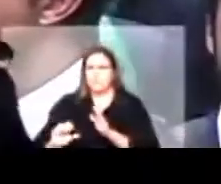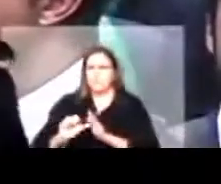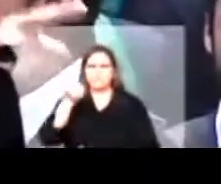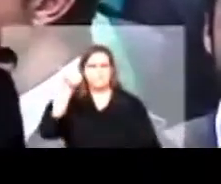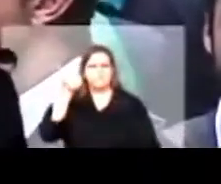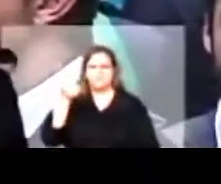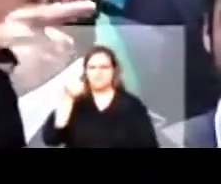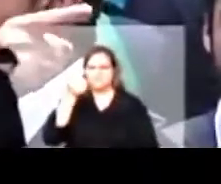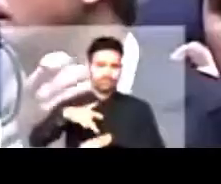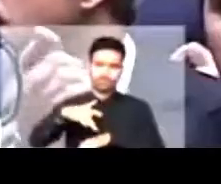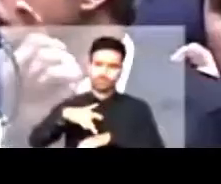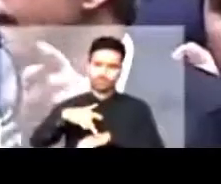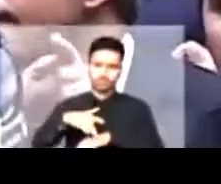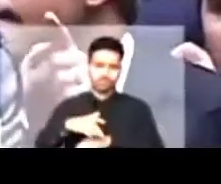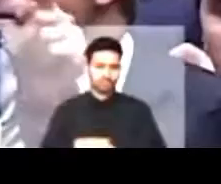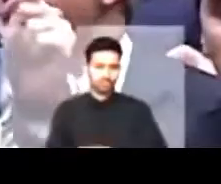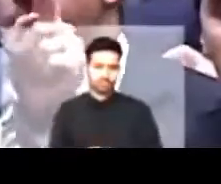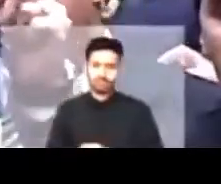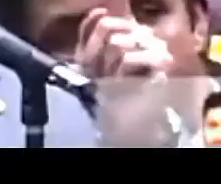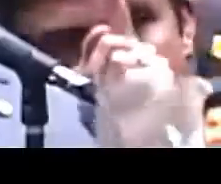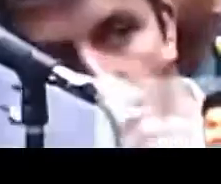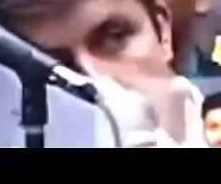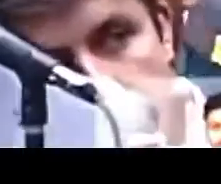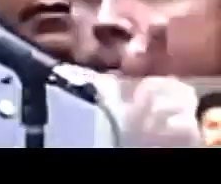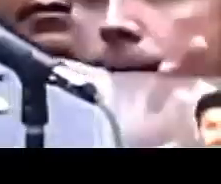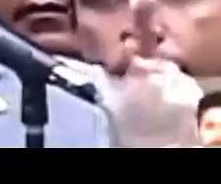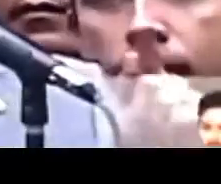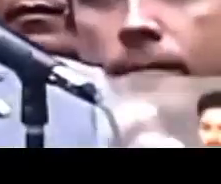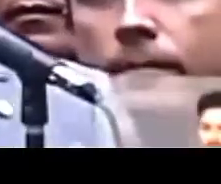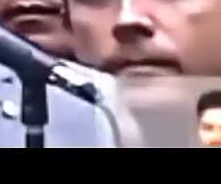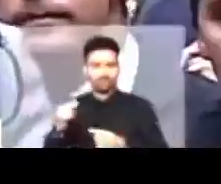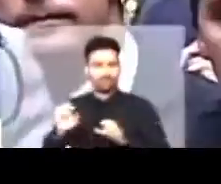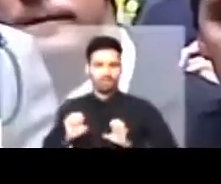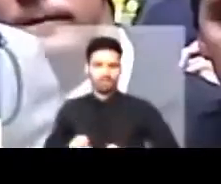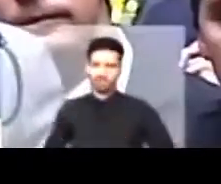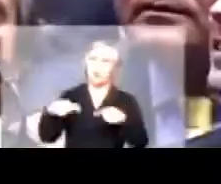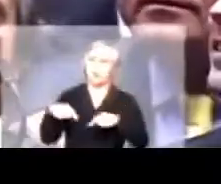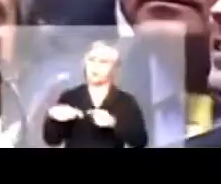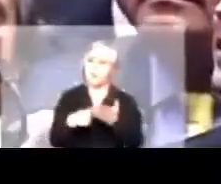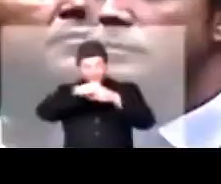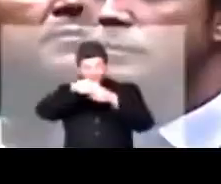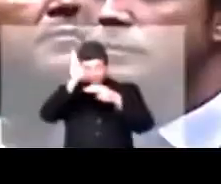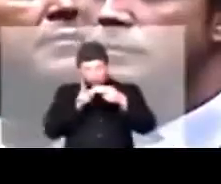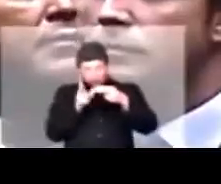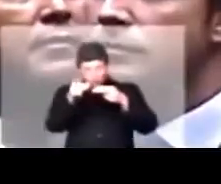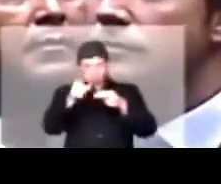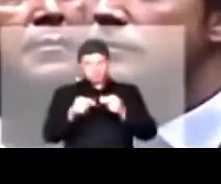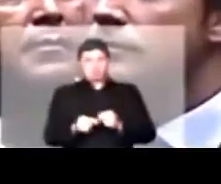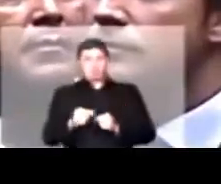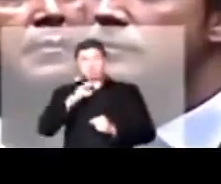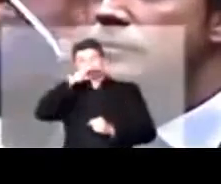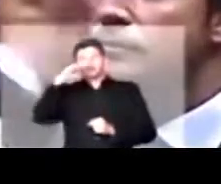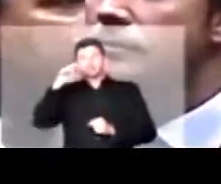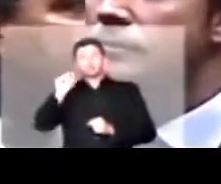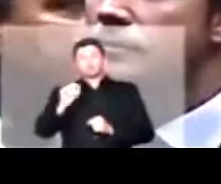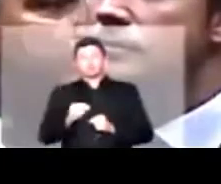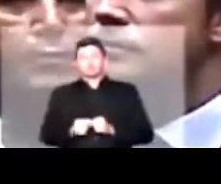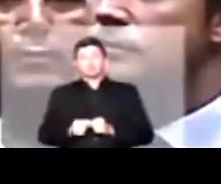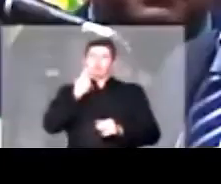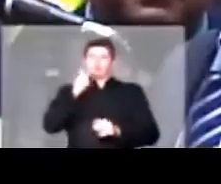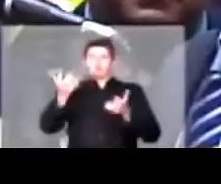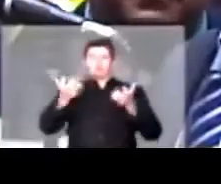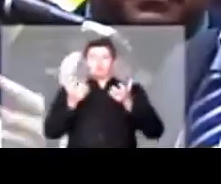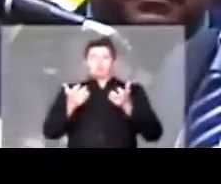a ser impedido. Ele não tem moral nem política, nem ética para estar aqui. Cunha. Cheira a